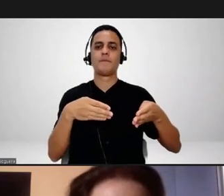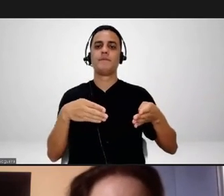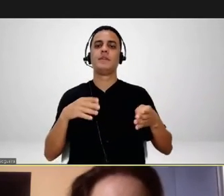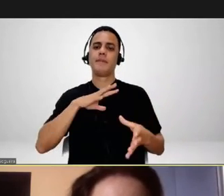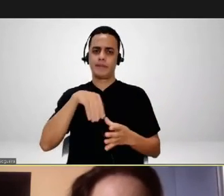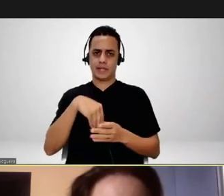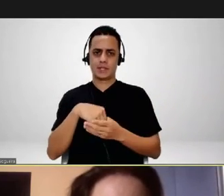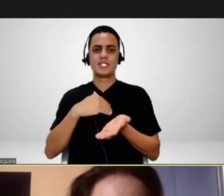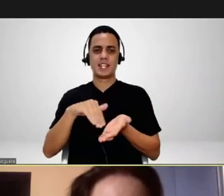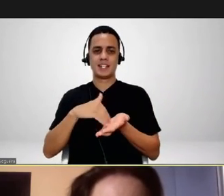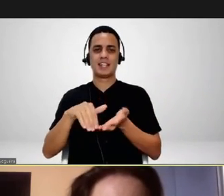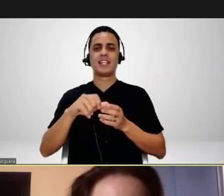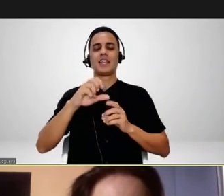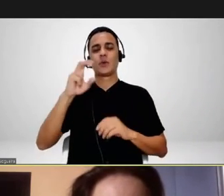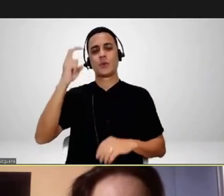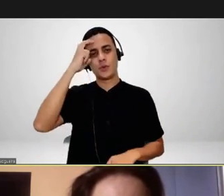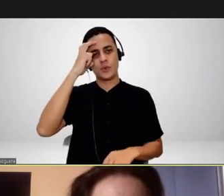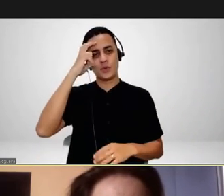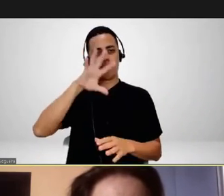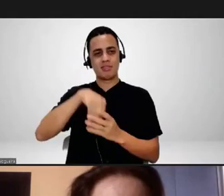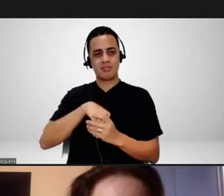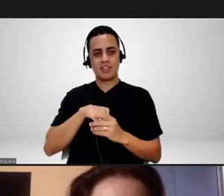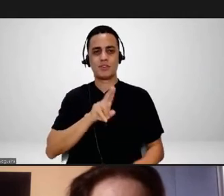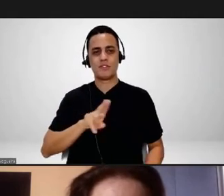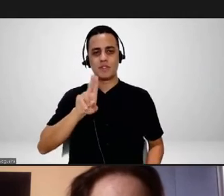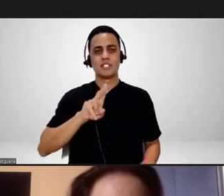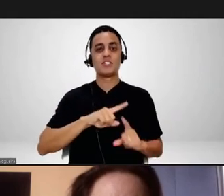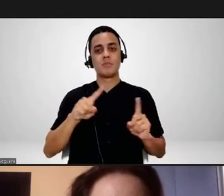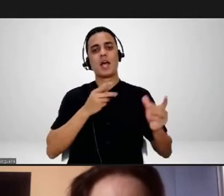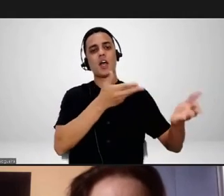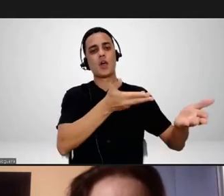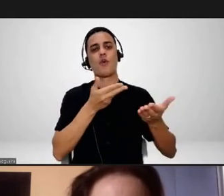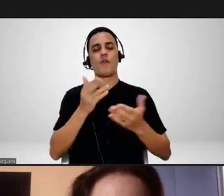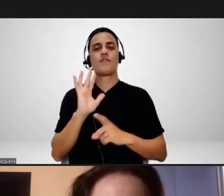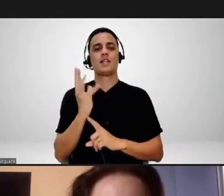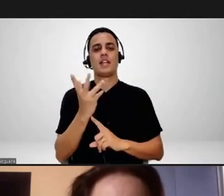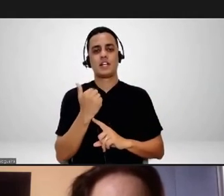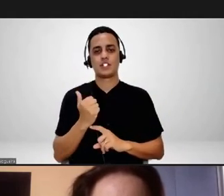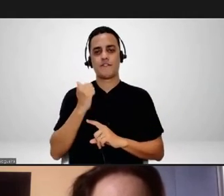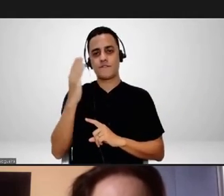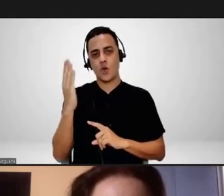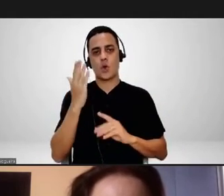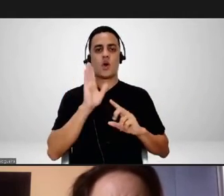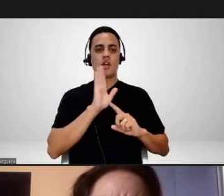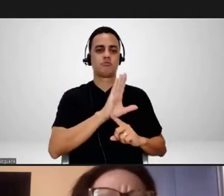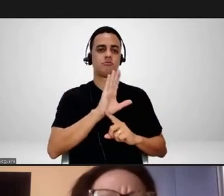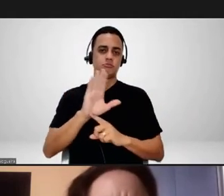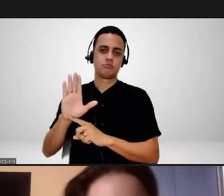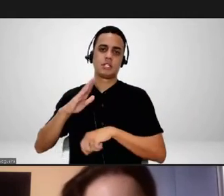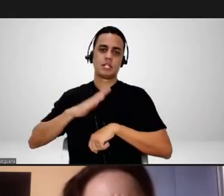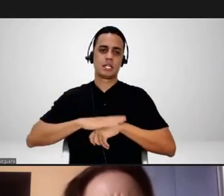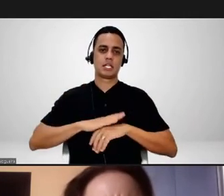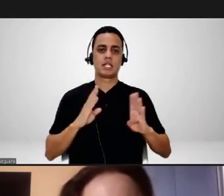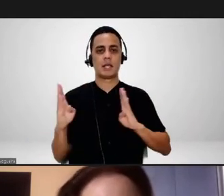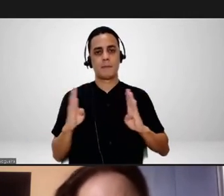da Secretaria de Cultura, dentro da universidade, ela convida artistas de fora para outras exposições